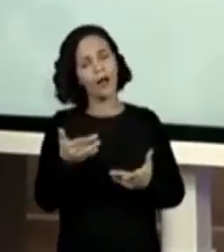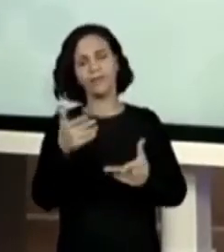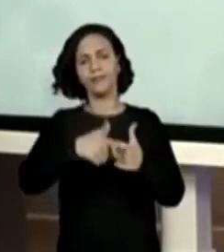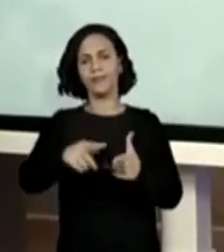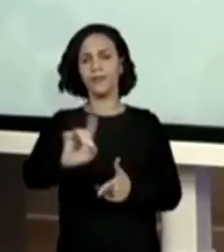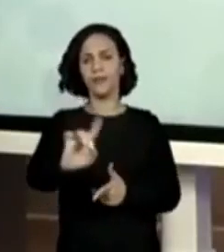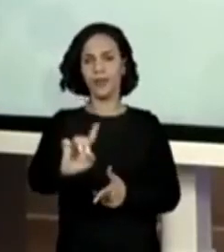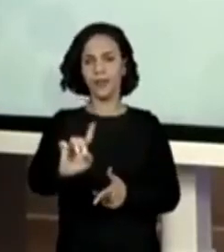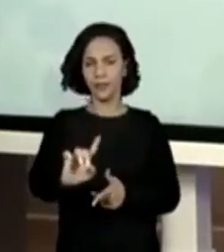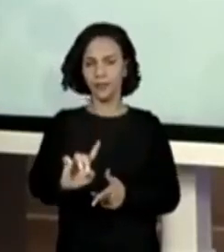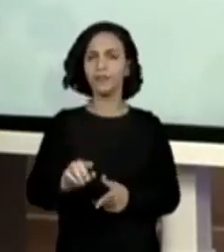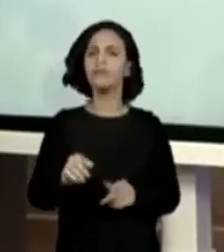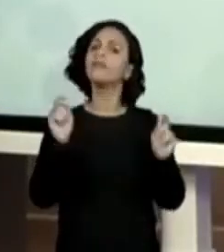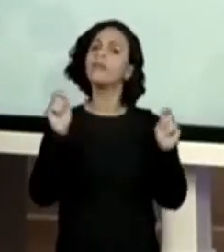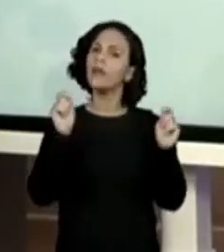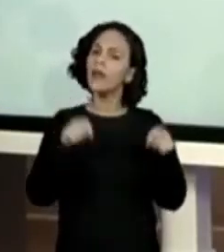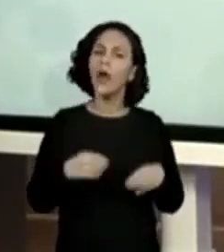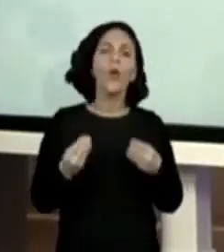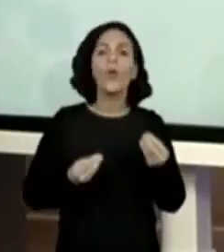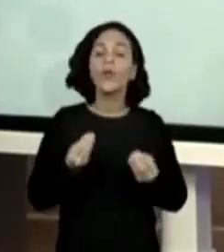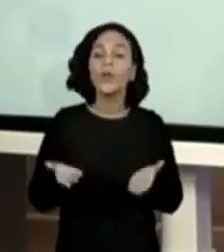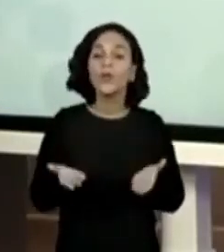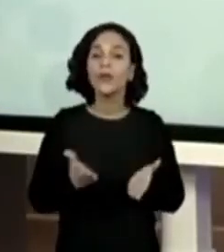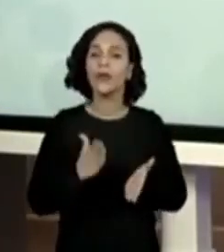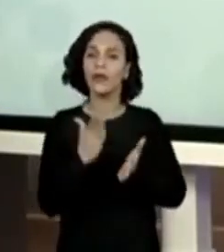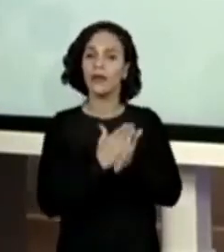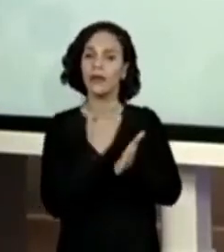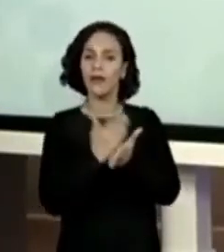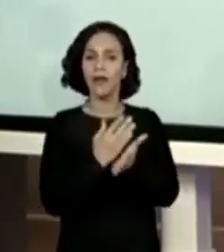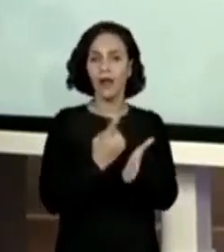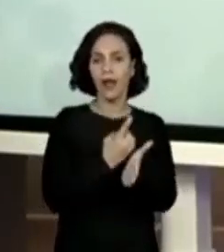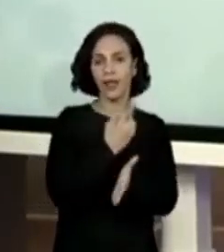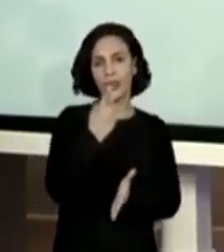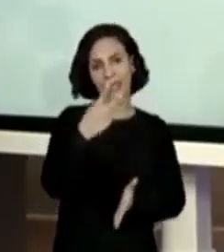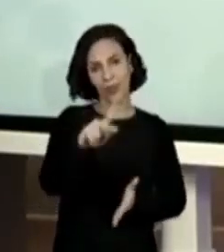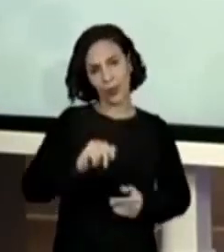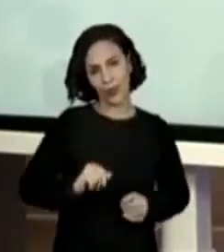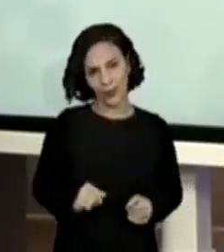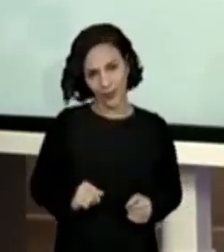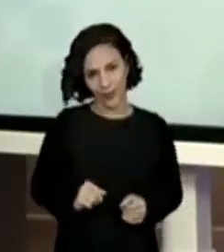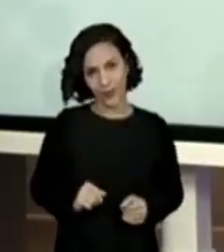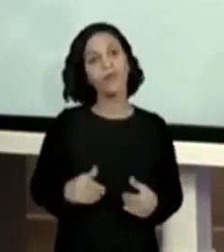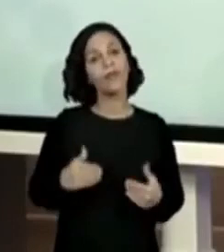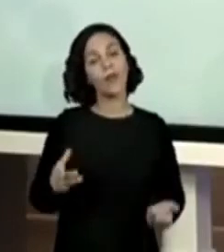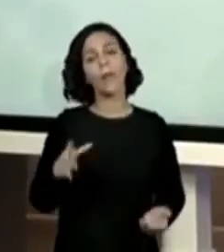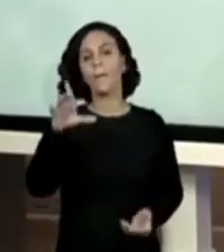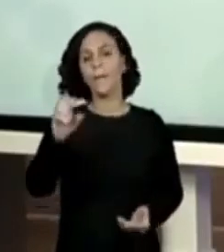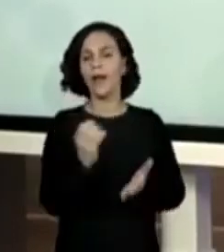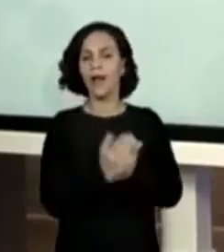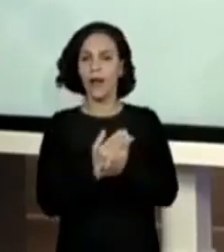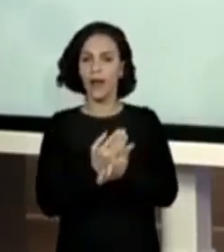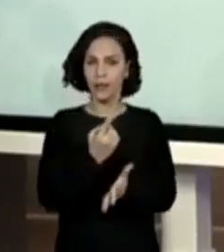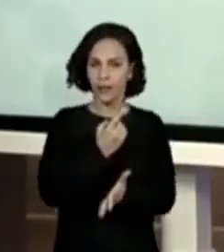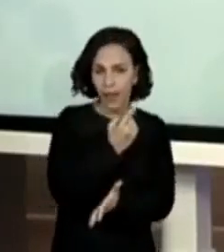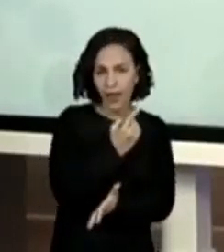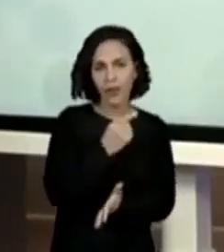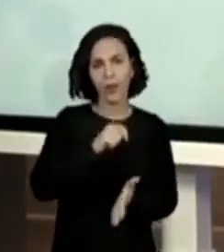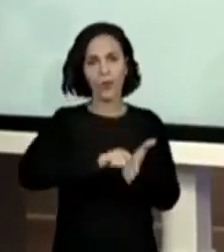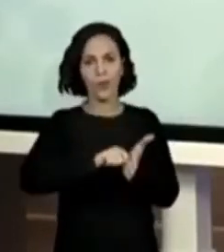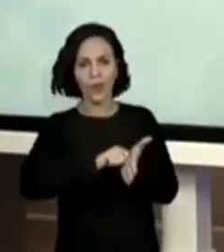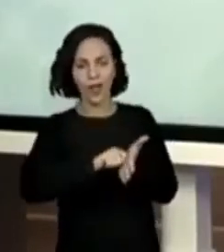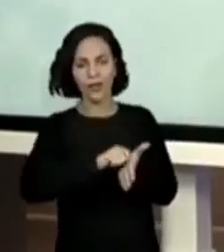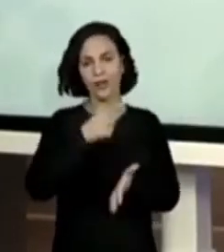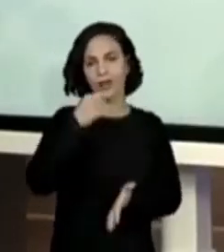tem problema. Dá para realizar essas atividades no seu próprio caderno, tá? Então, separa o caderno, o lápis e a